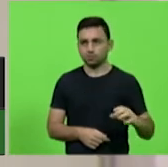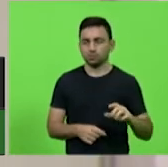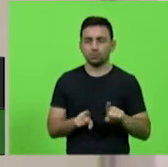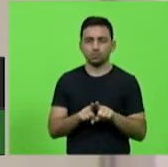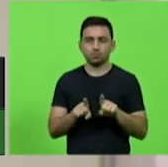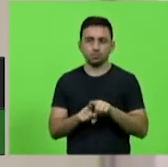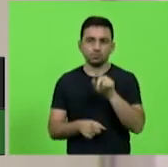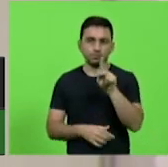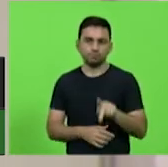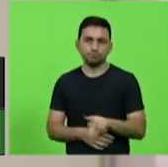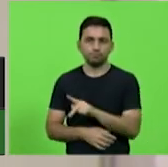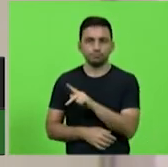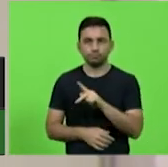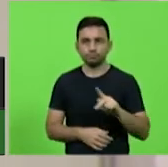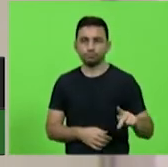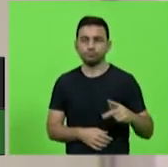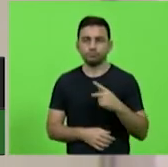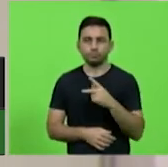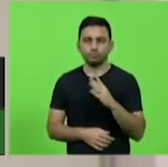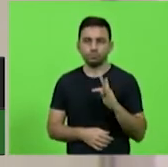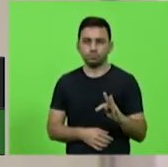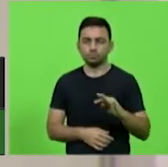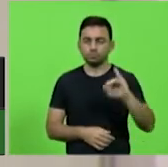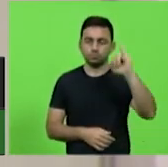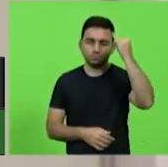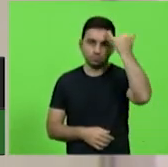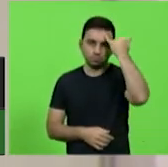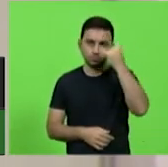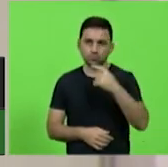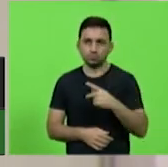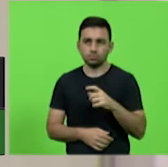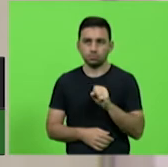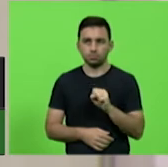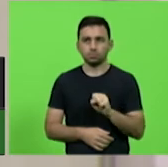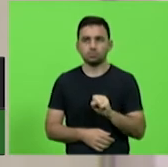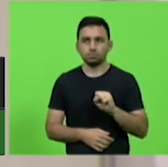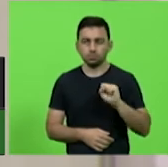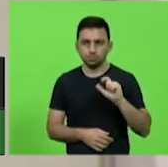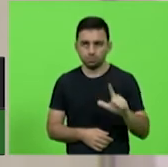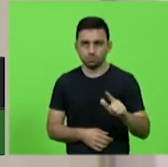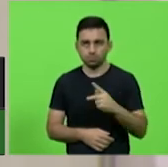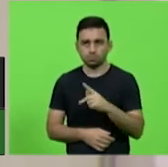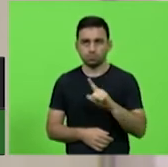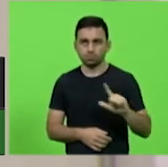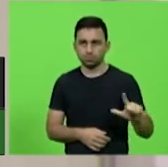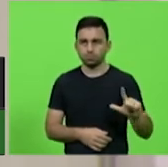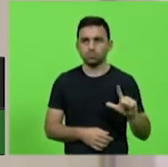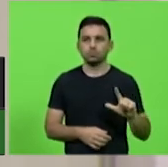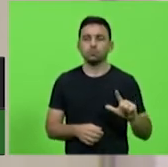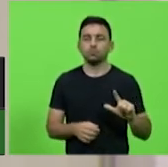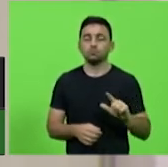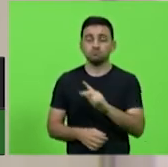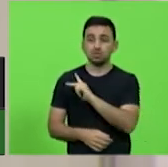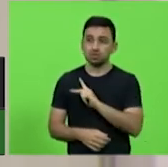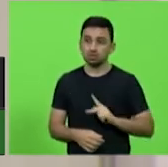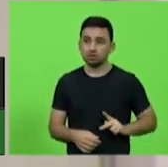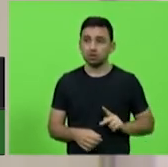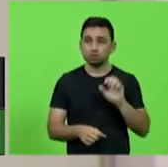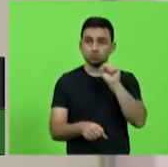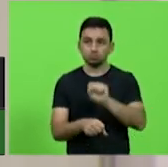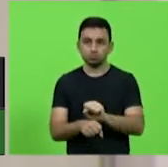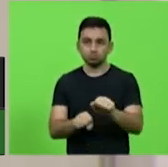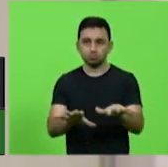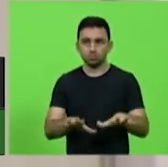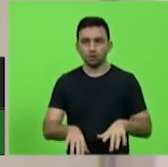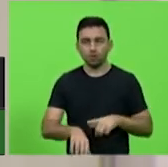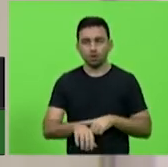Baldiceira, PT, Sargento Lima e Gessé Lopes, bloco PSL e PL. Ato contínuo, o senhor presidente suspendeu a sessão até